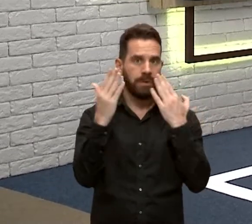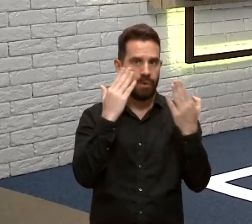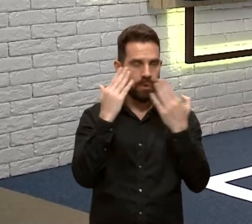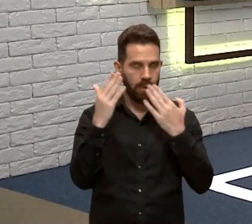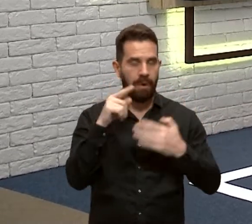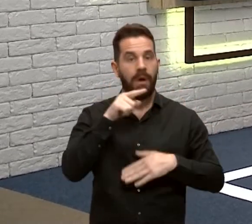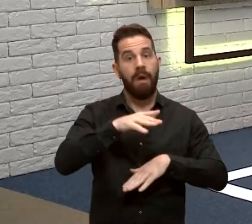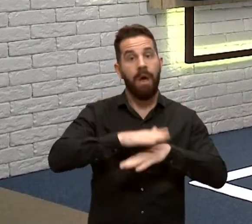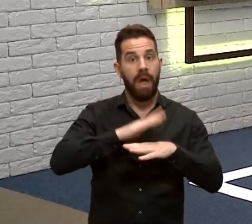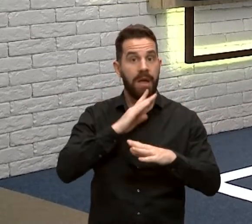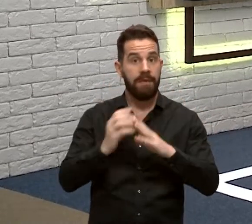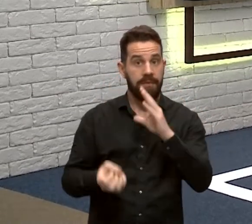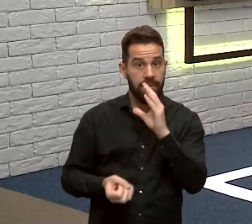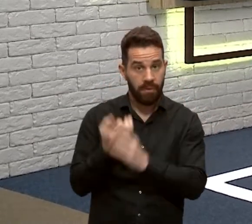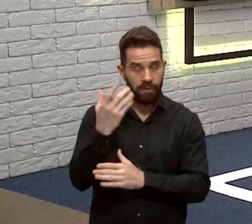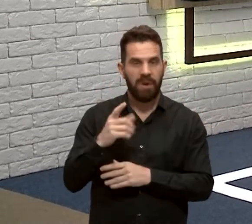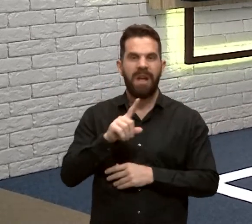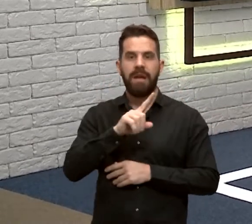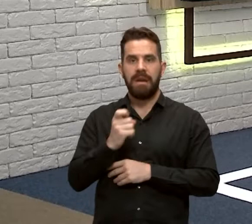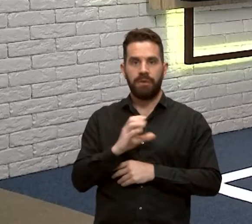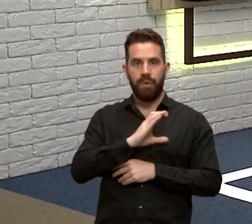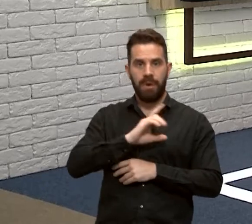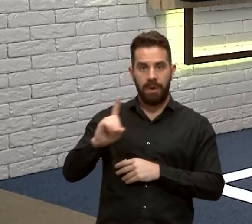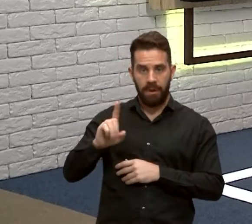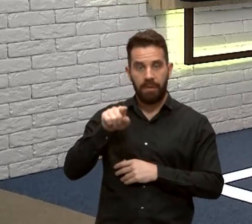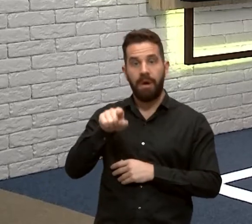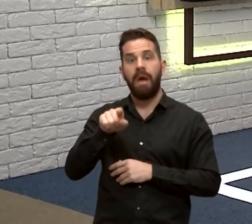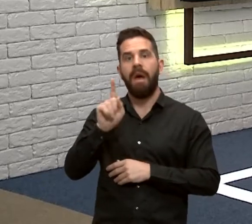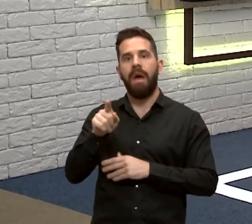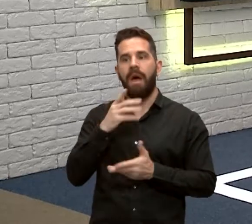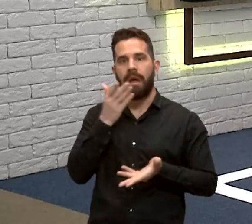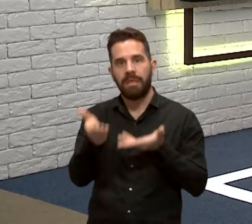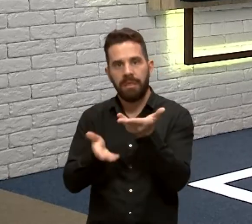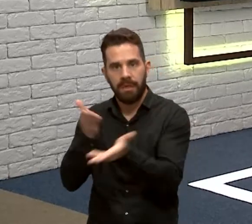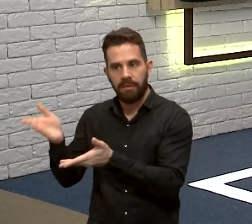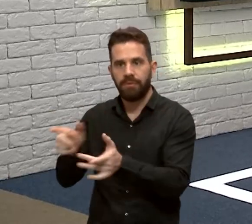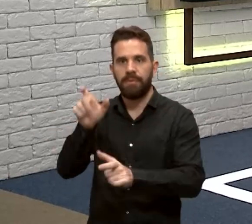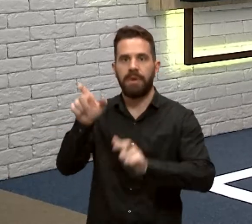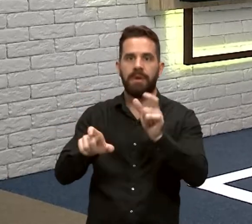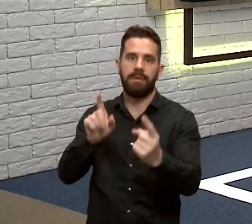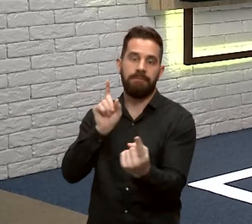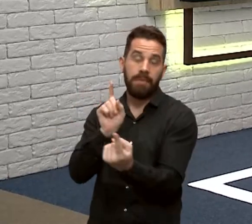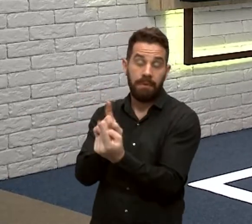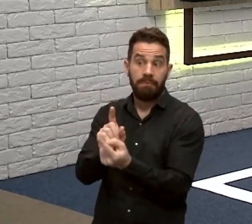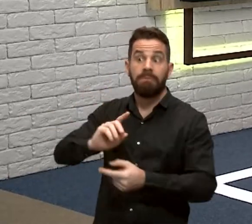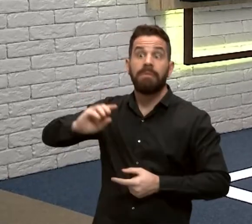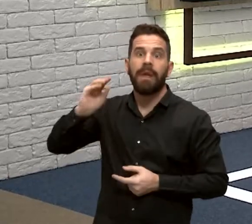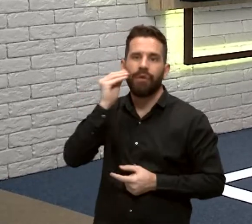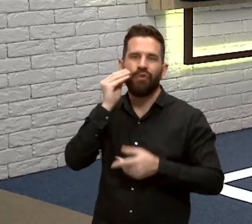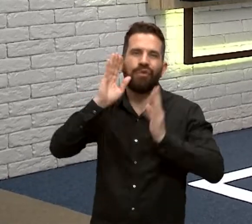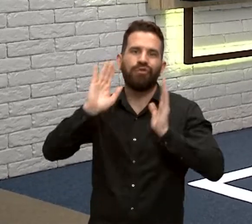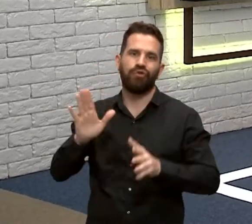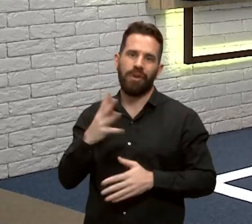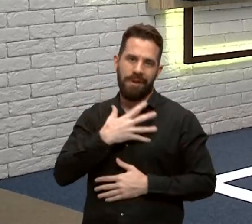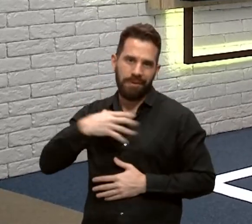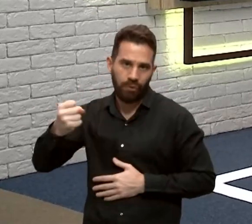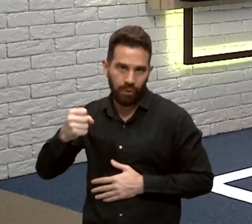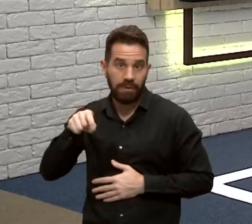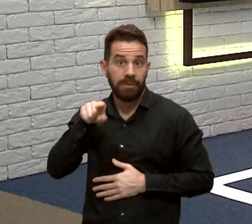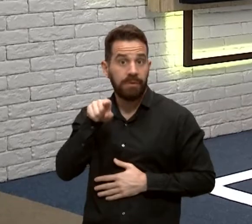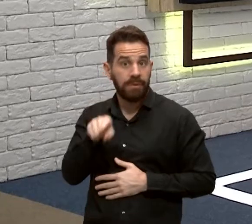é fundadora e ex-coordenadora do Programa de Atendimento a Pacientes com Tentativa de Suicídio do Ambulatório